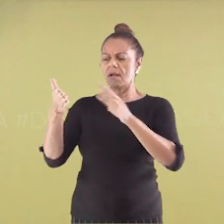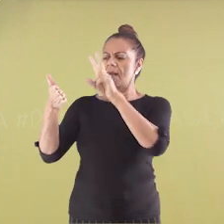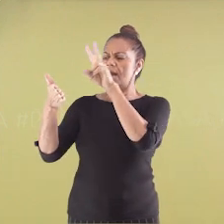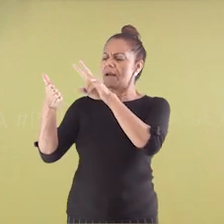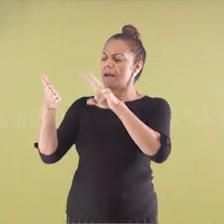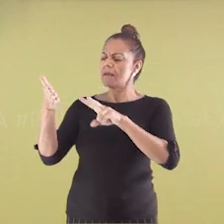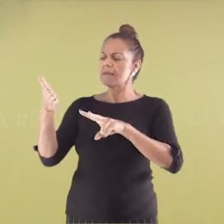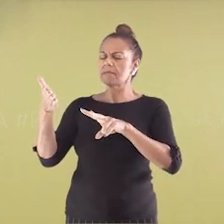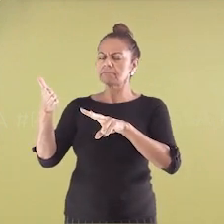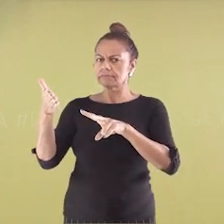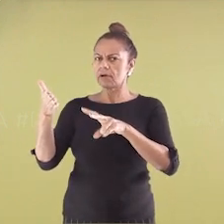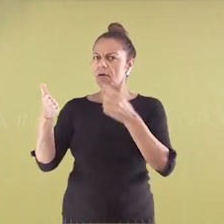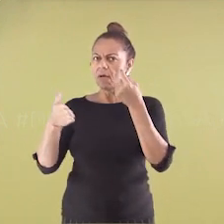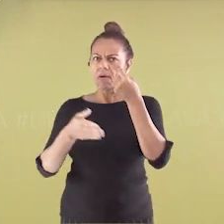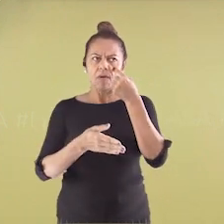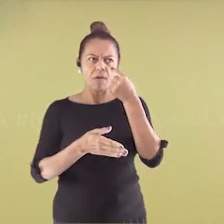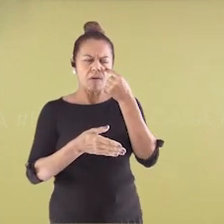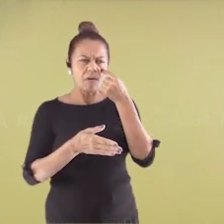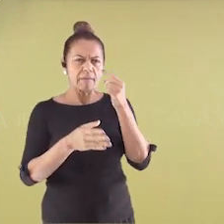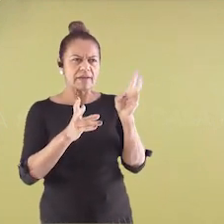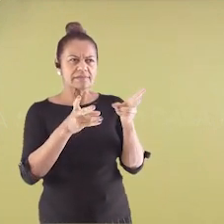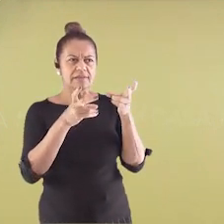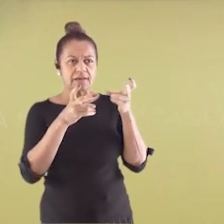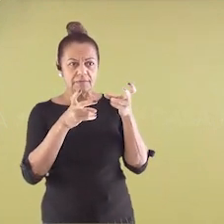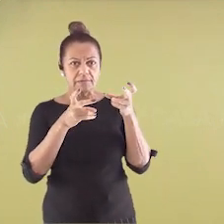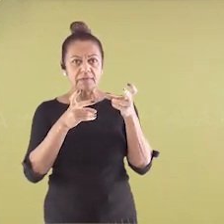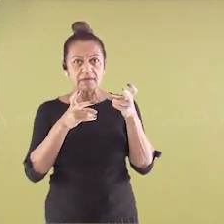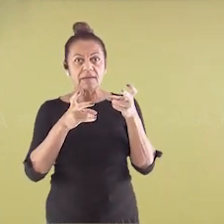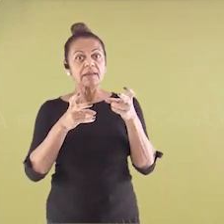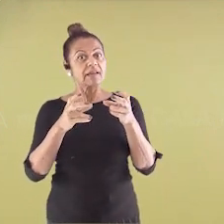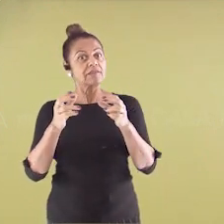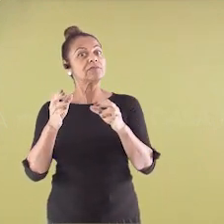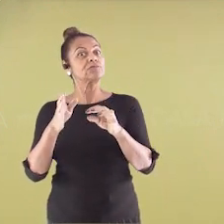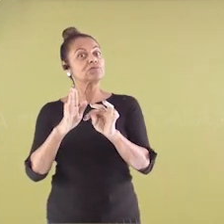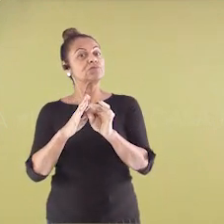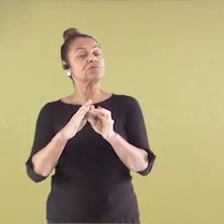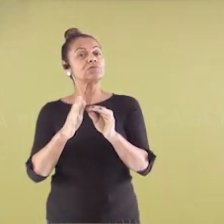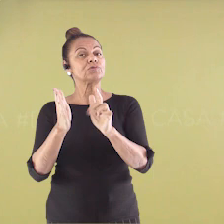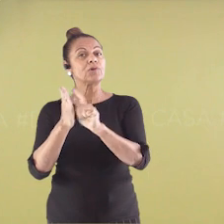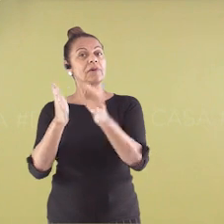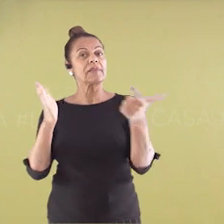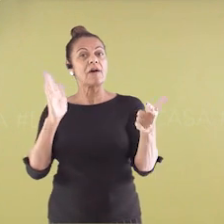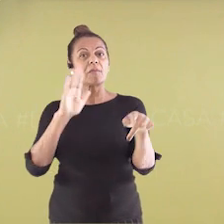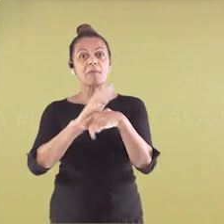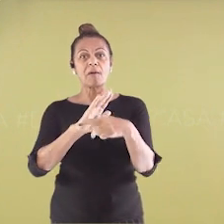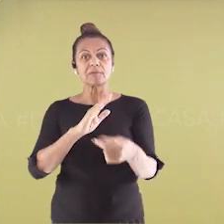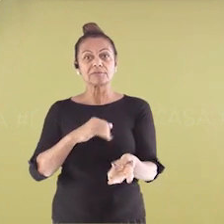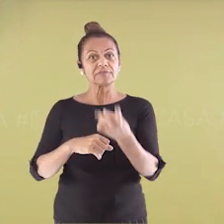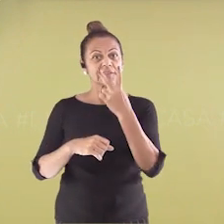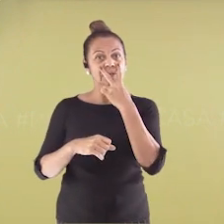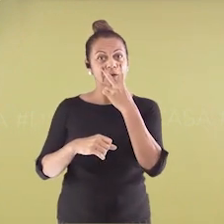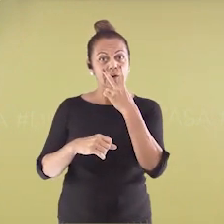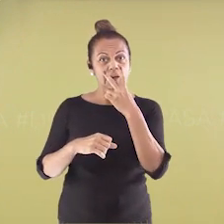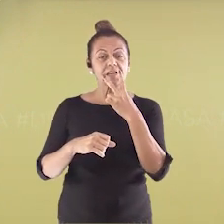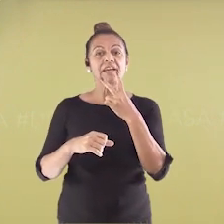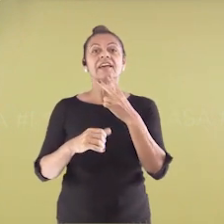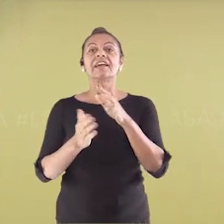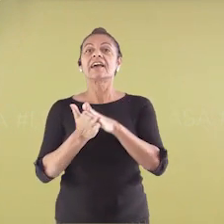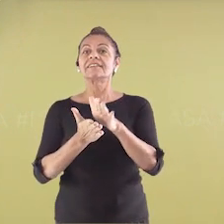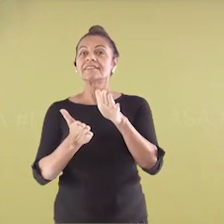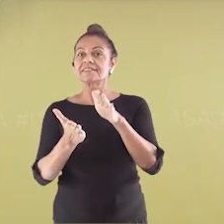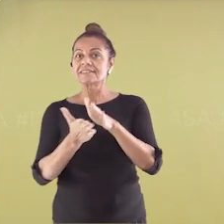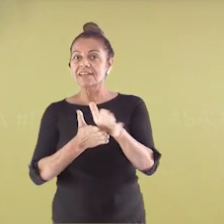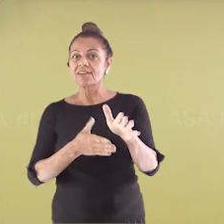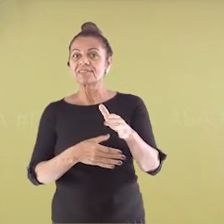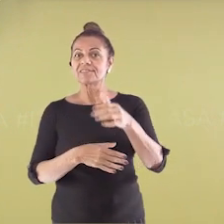de um jornal? Vejam comigo, essa página aqui foi retirada do jornal capixaba A Tribuna, da edição